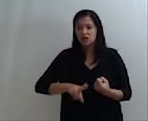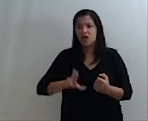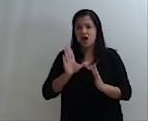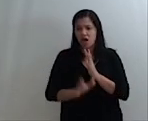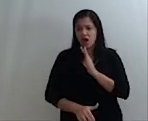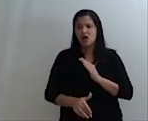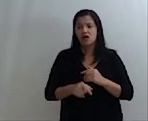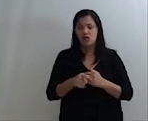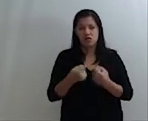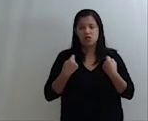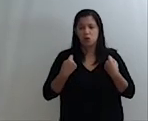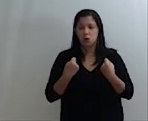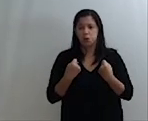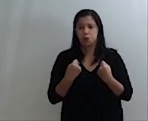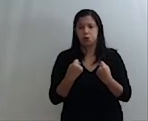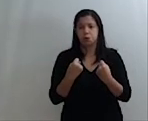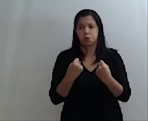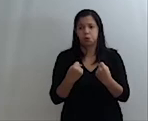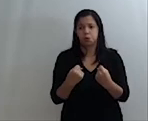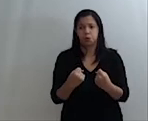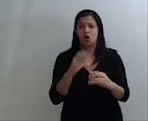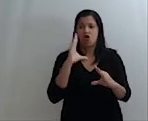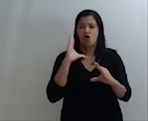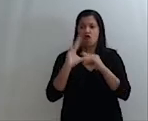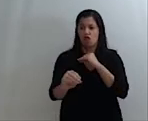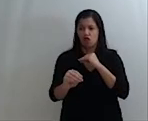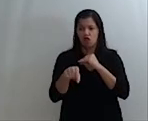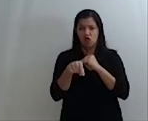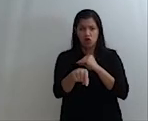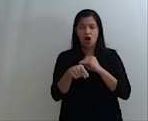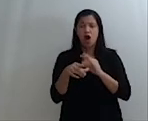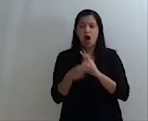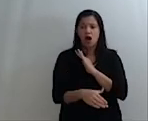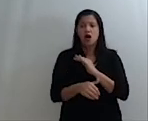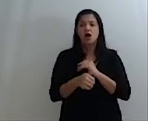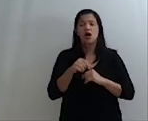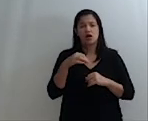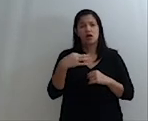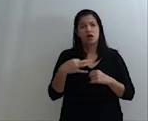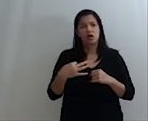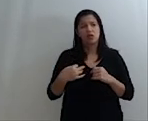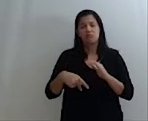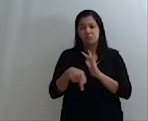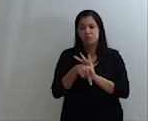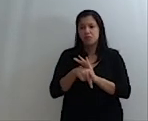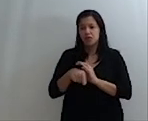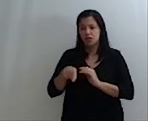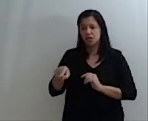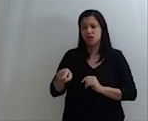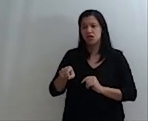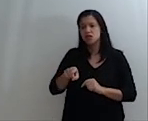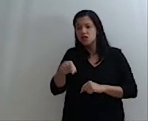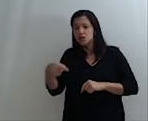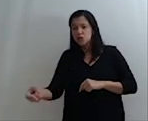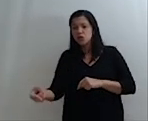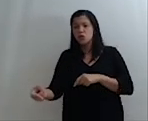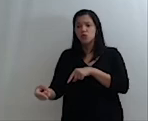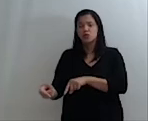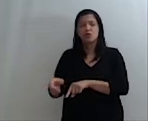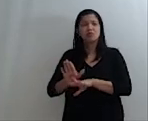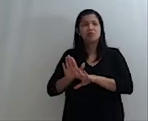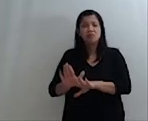para para dar fuga aos assaltantes pertence ou estava em nome do correl Mas nenhum